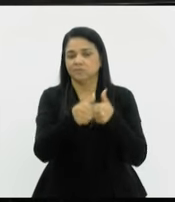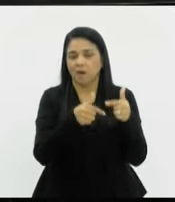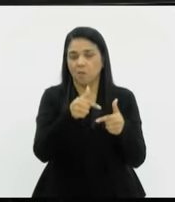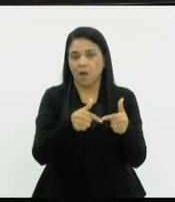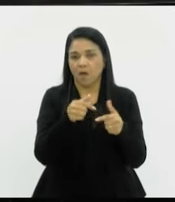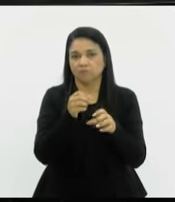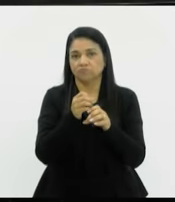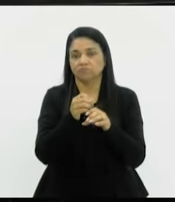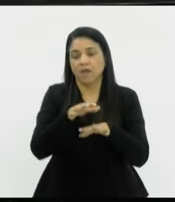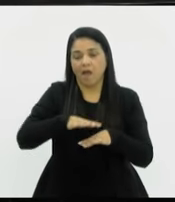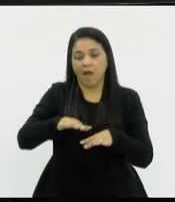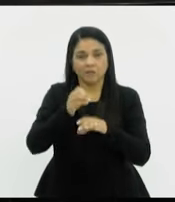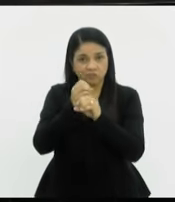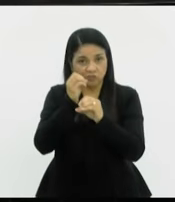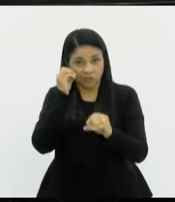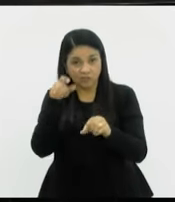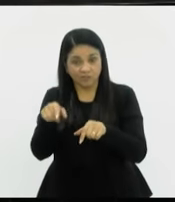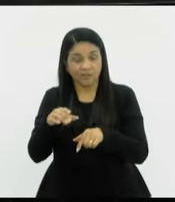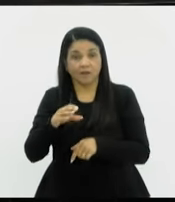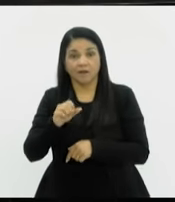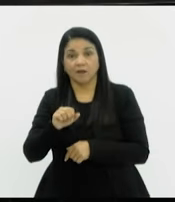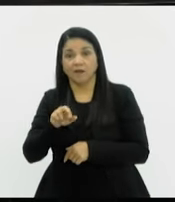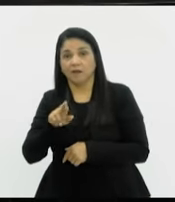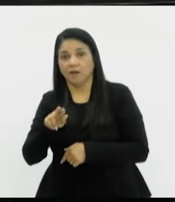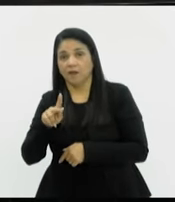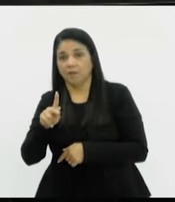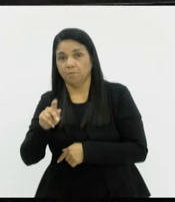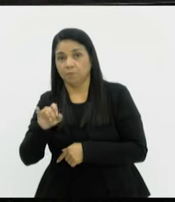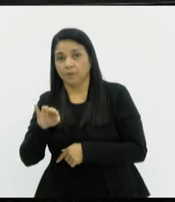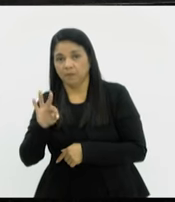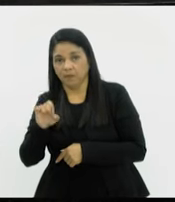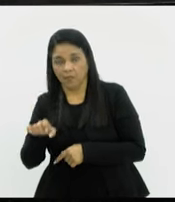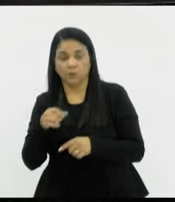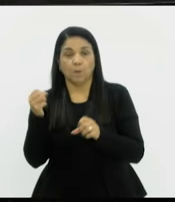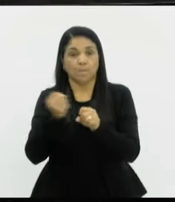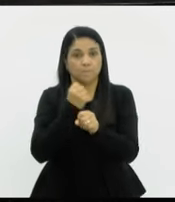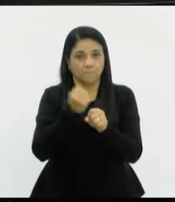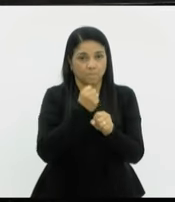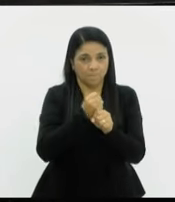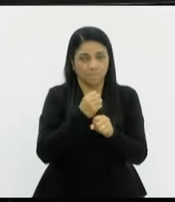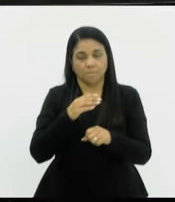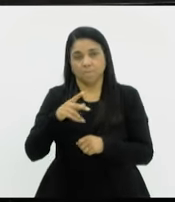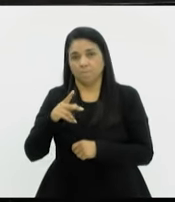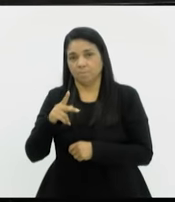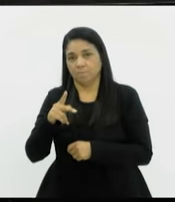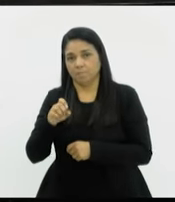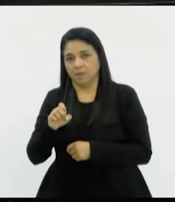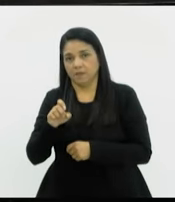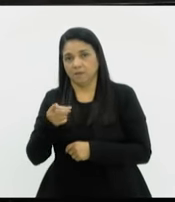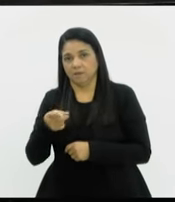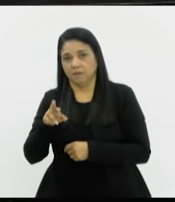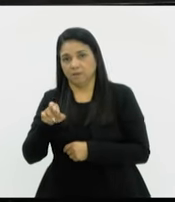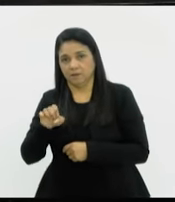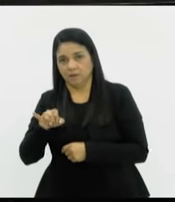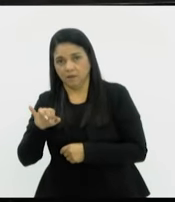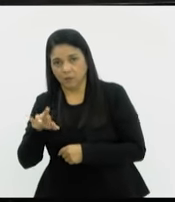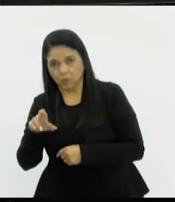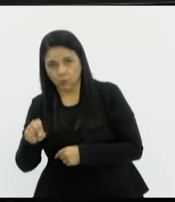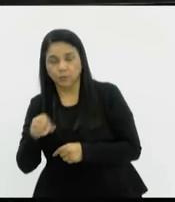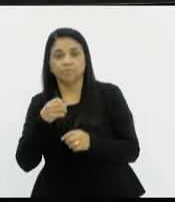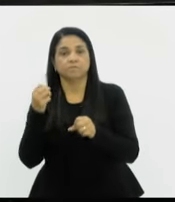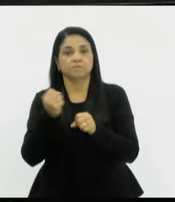engenharia dos carpinteiros, dos pedreiros, dos eletricistas, enfim, de uma infinidade